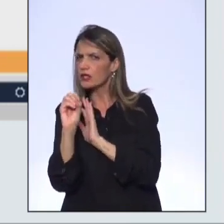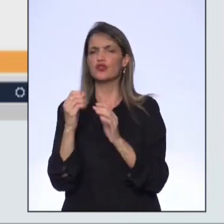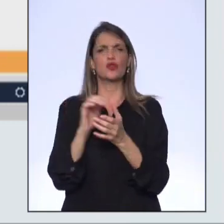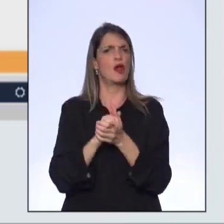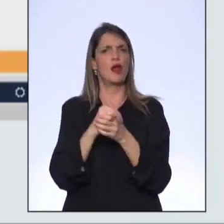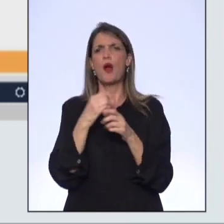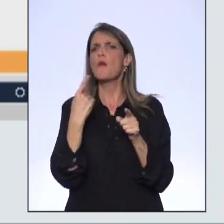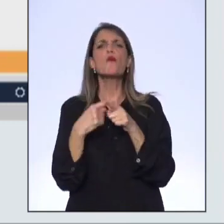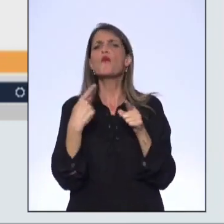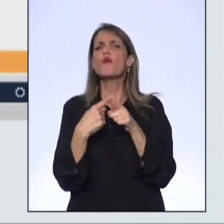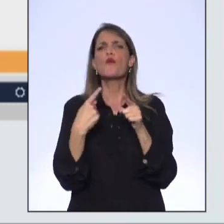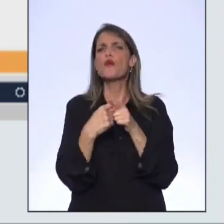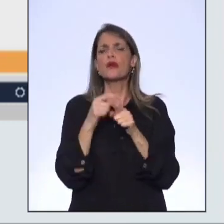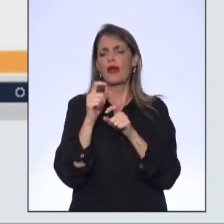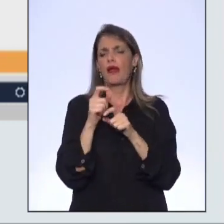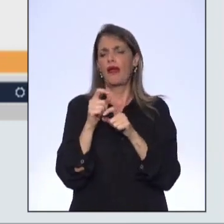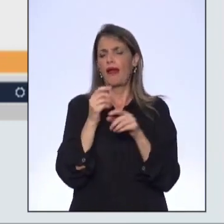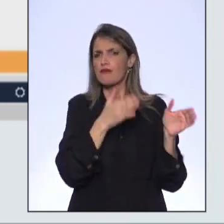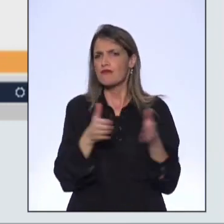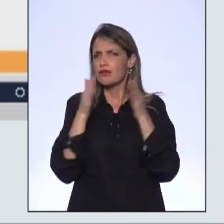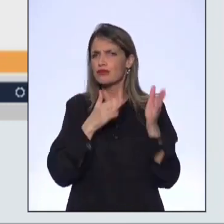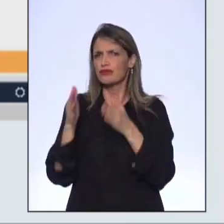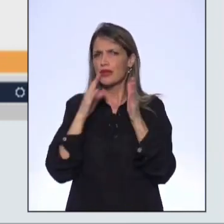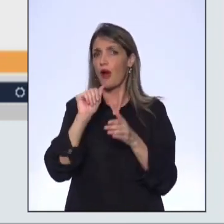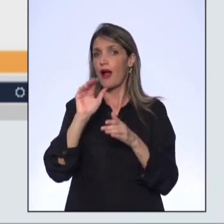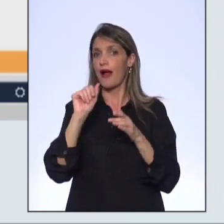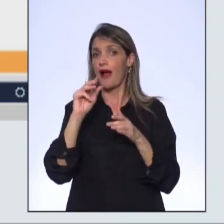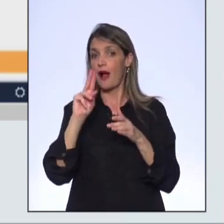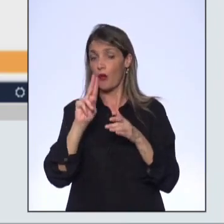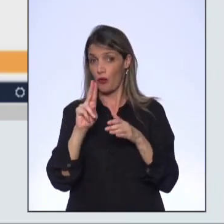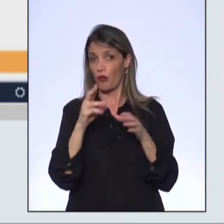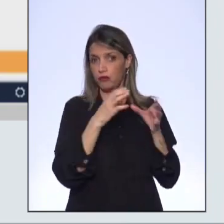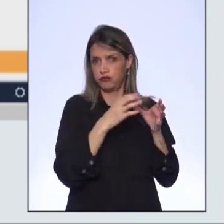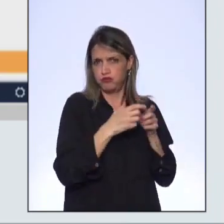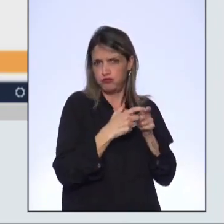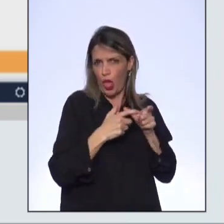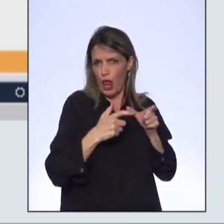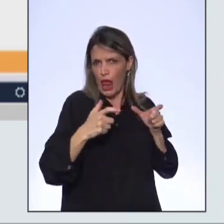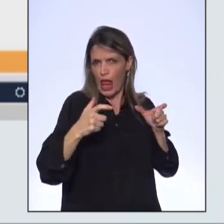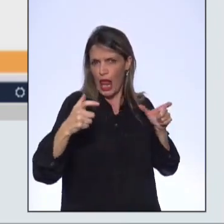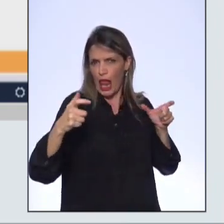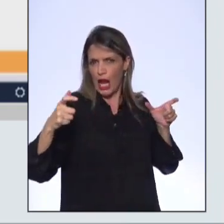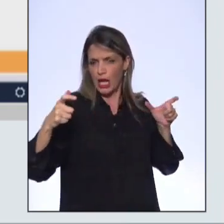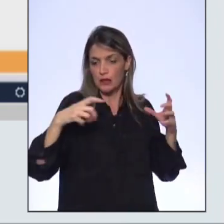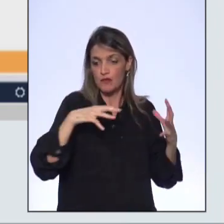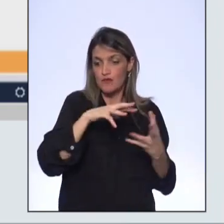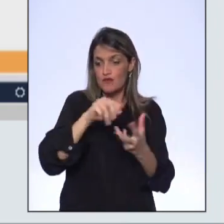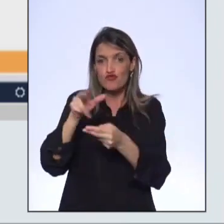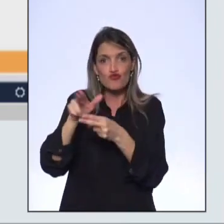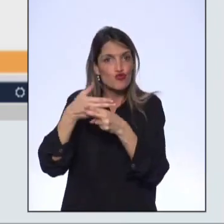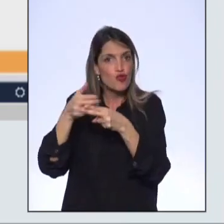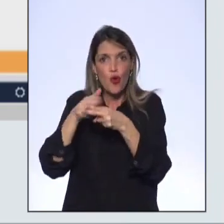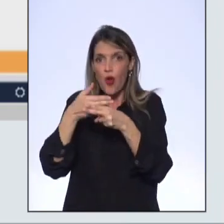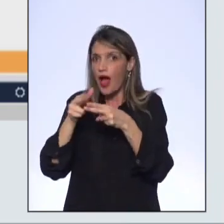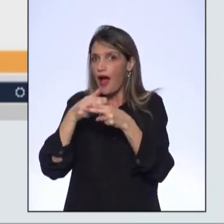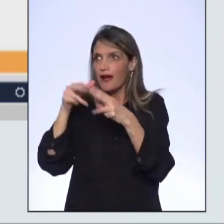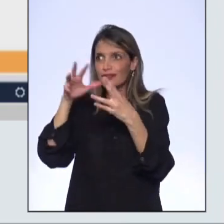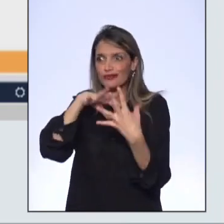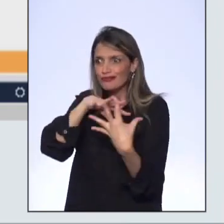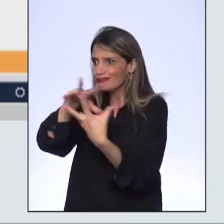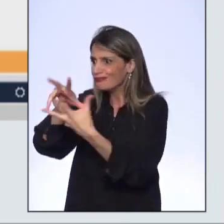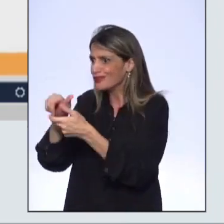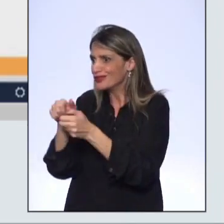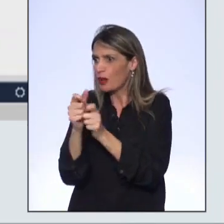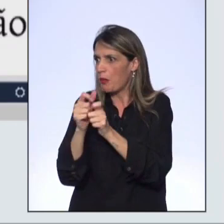rápido crescimento da produção de cacau no Brasil foi o desenvolvimento da indústria mundial de chocolate, que por sua vez